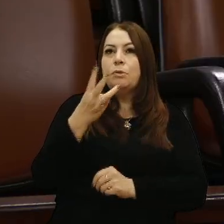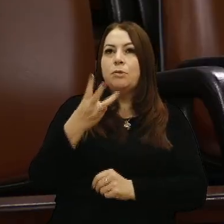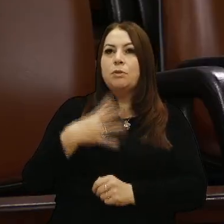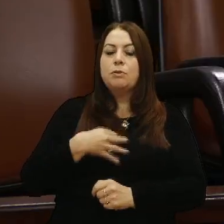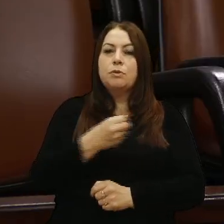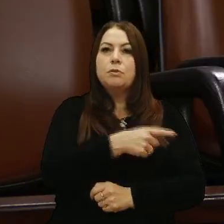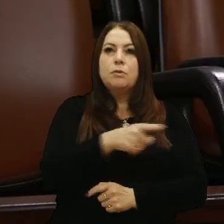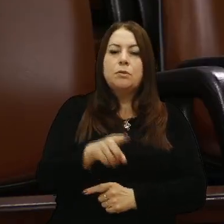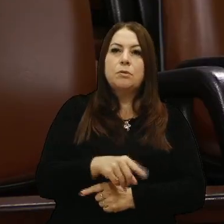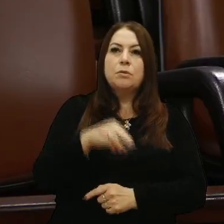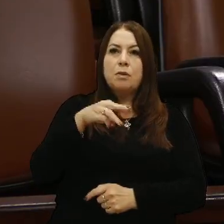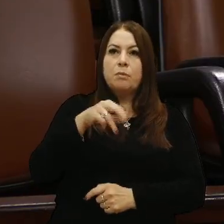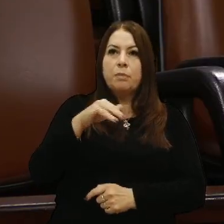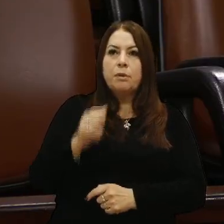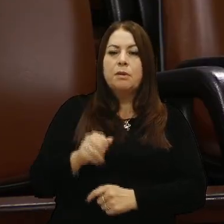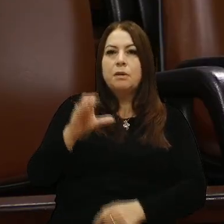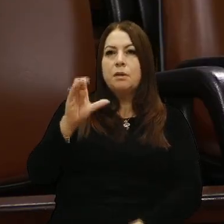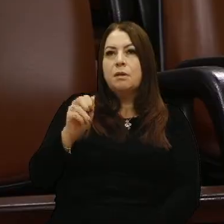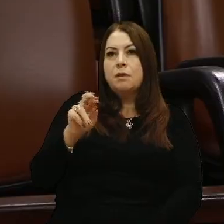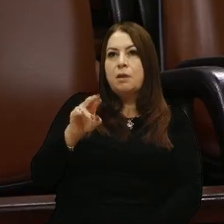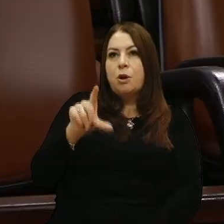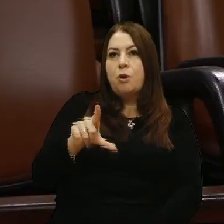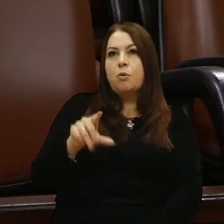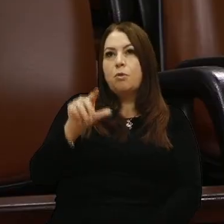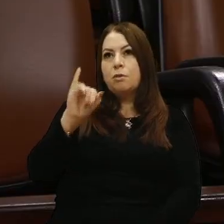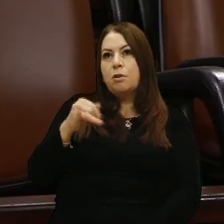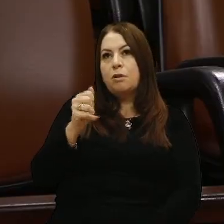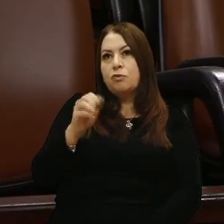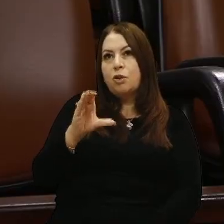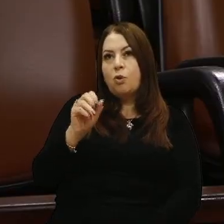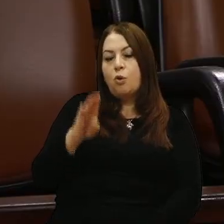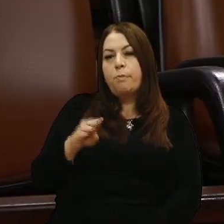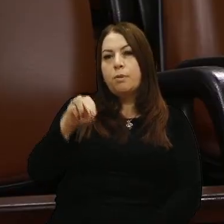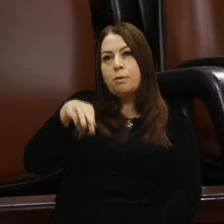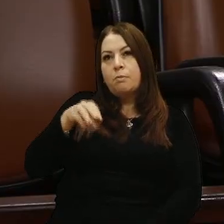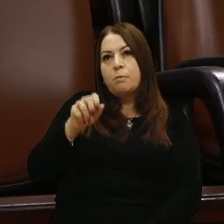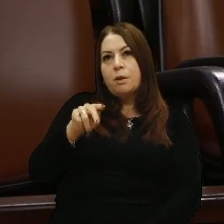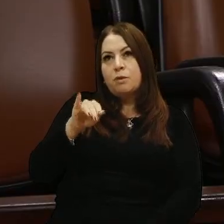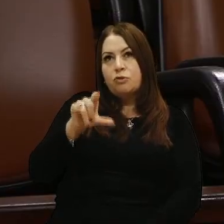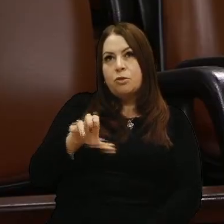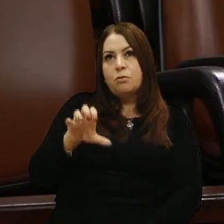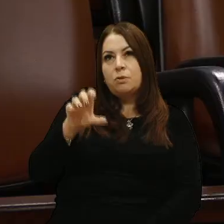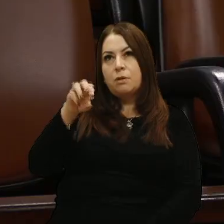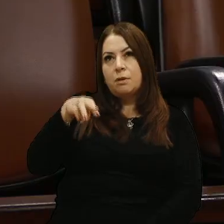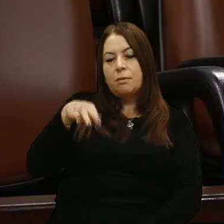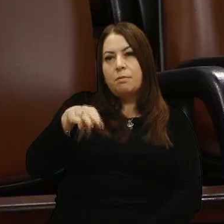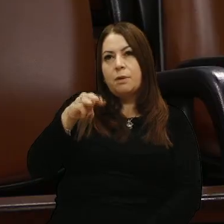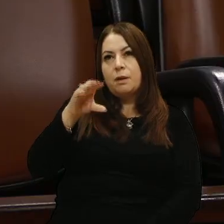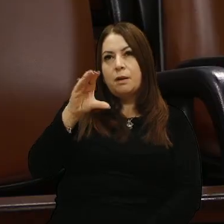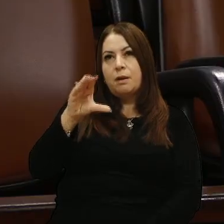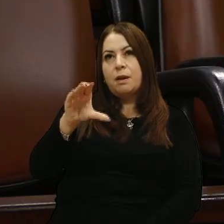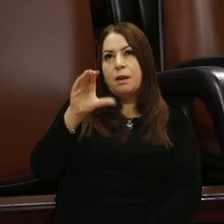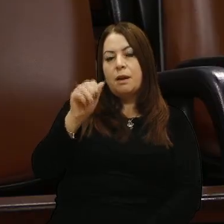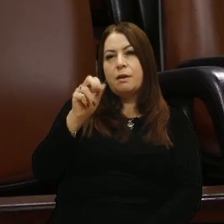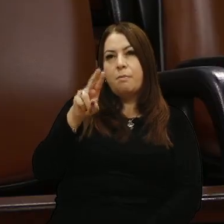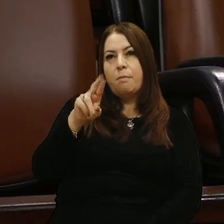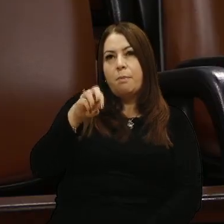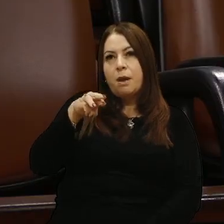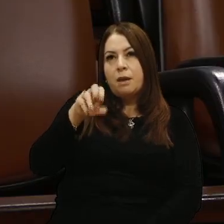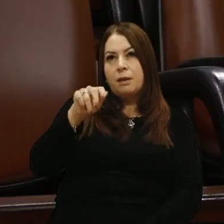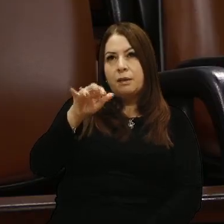filhos: Maria, Carolina, Jacob, Matilde, Carmelinda, João,